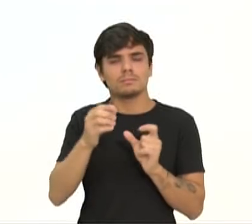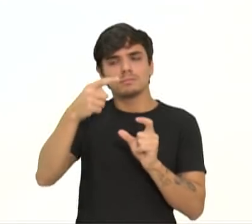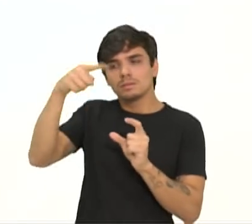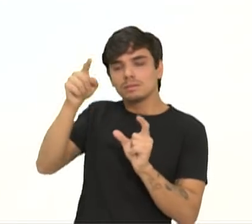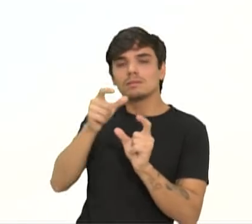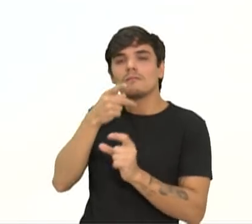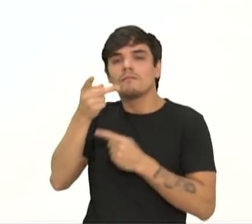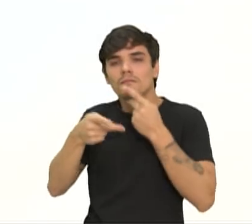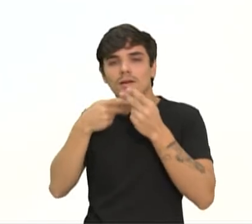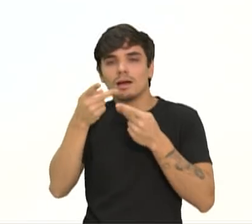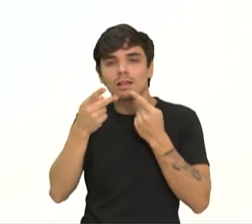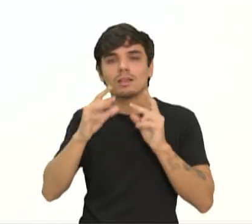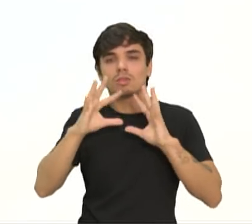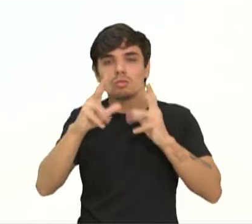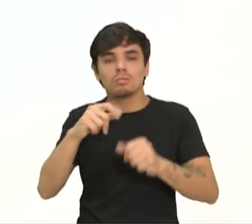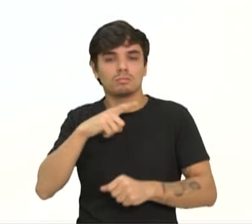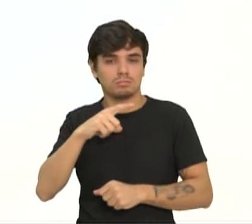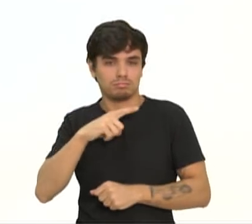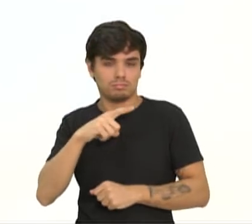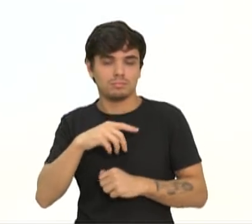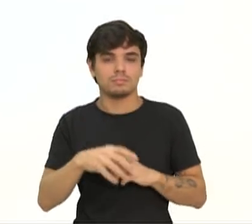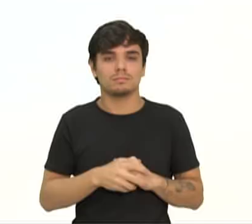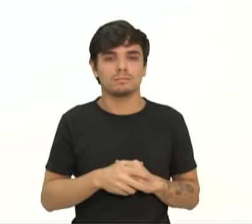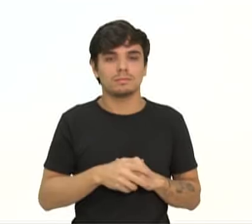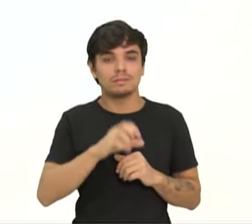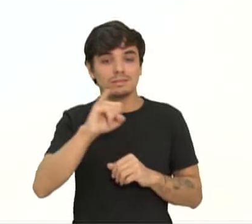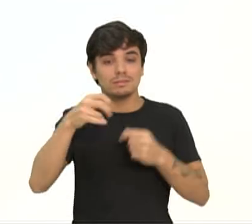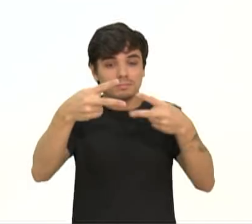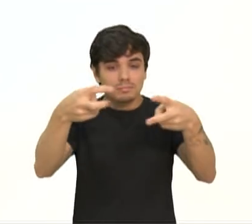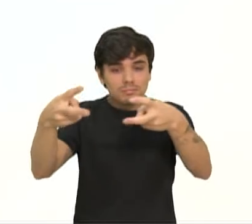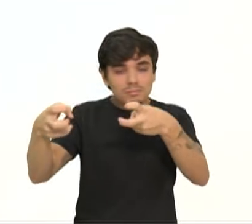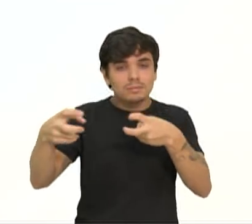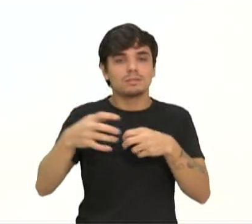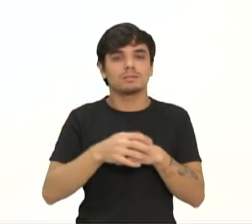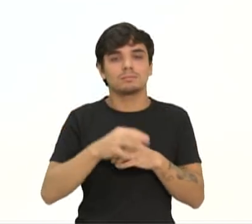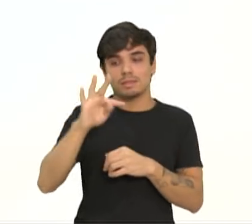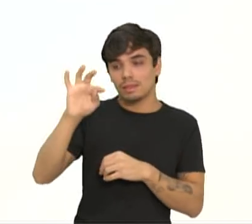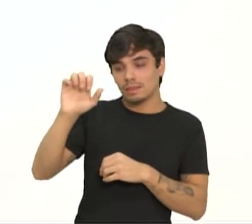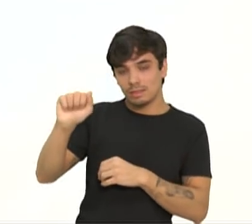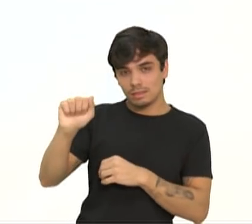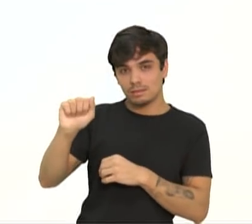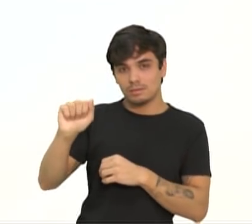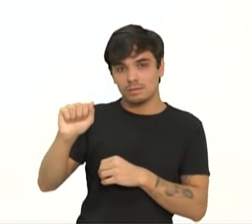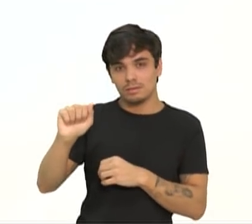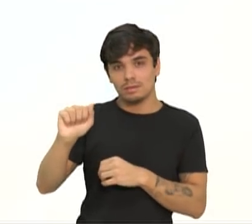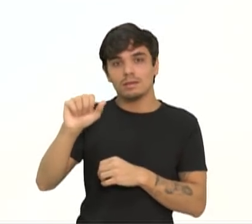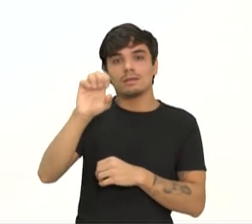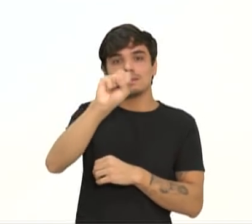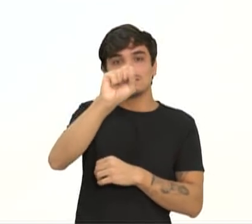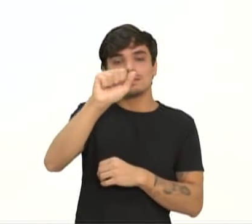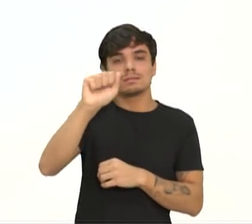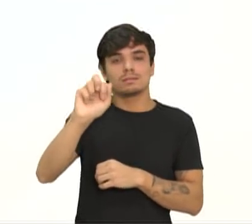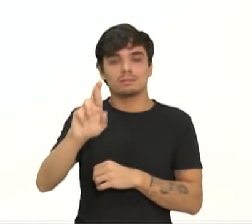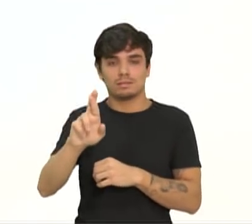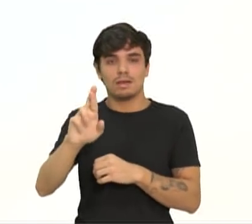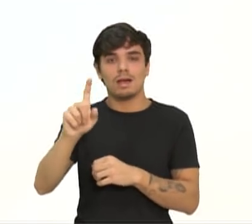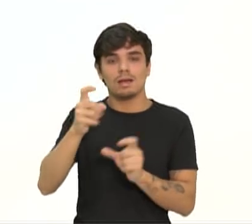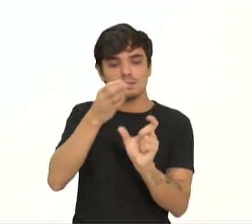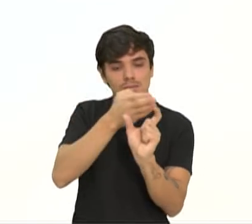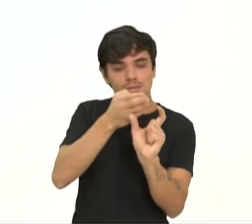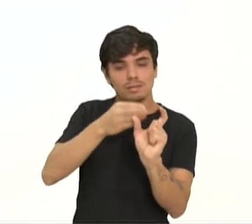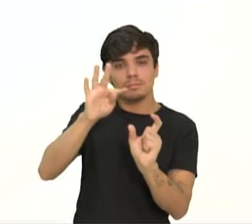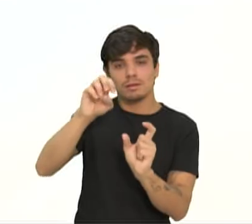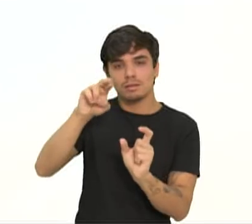possuem. Então, quando nós anotamos ali que o tá é a sílaba tônica e o SAR é sílaba tônica, há um